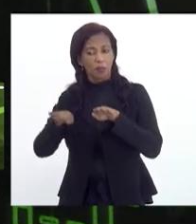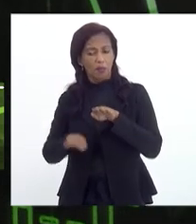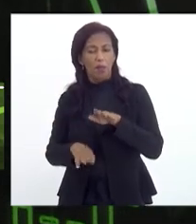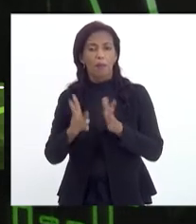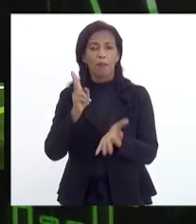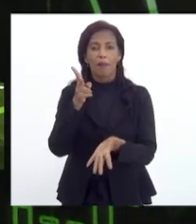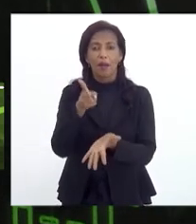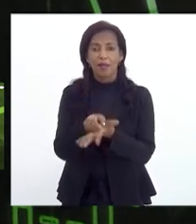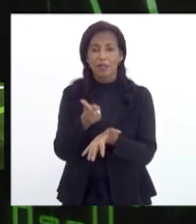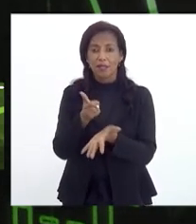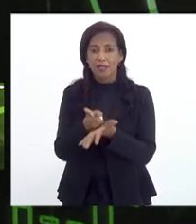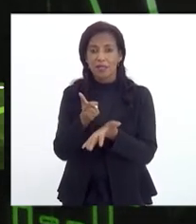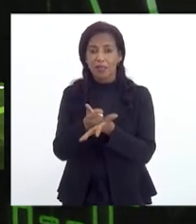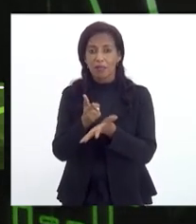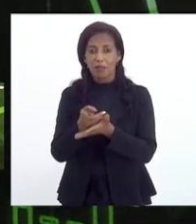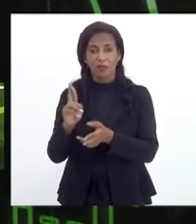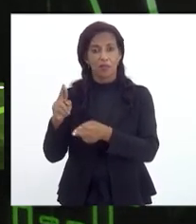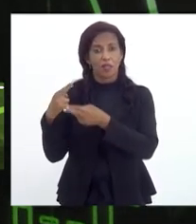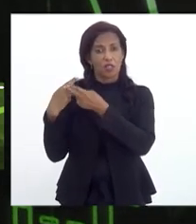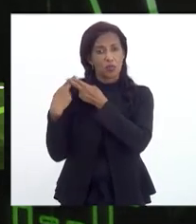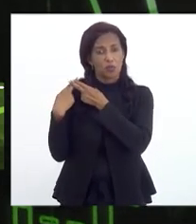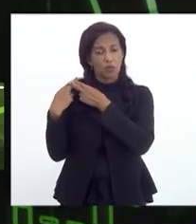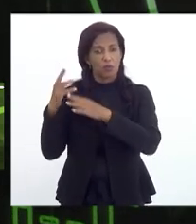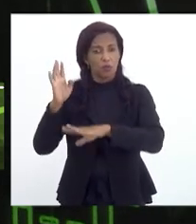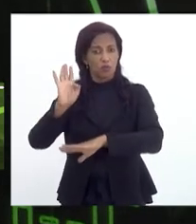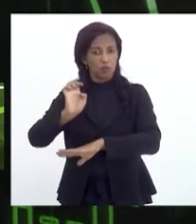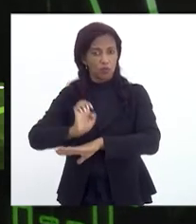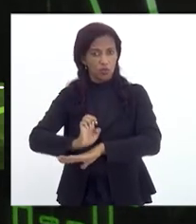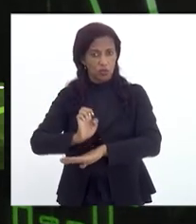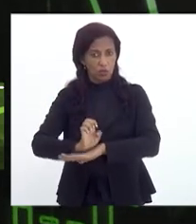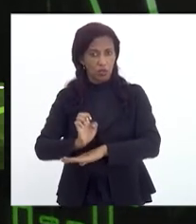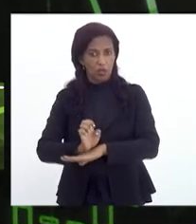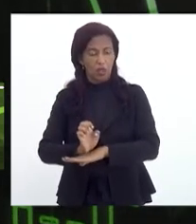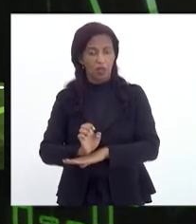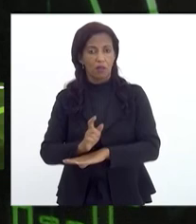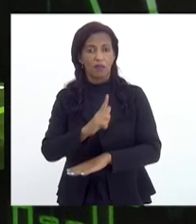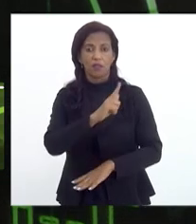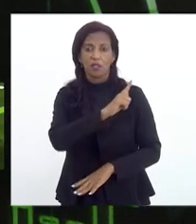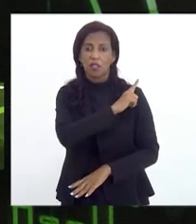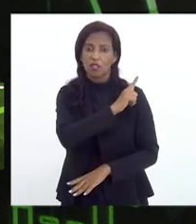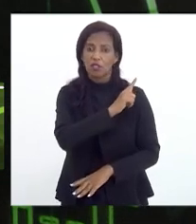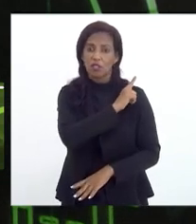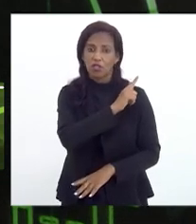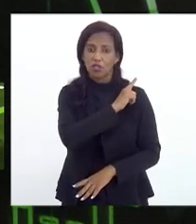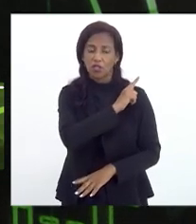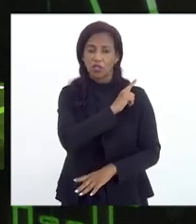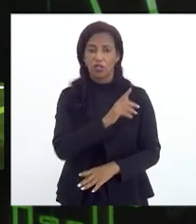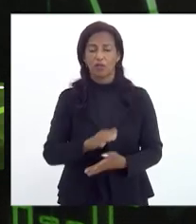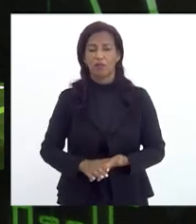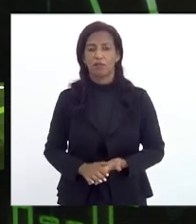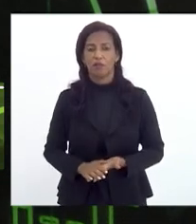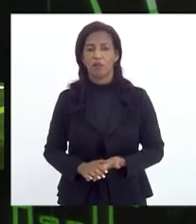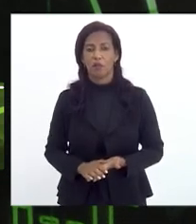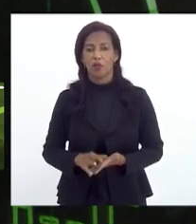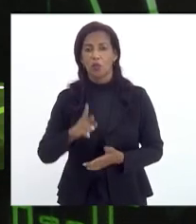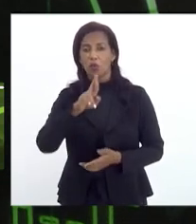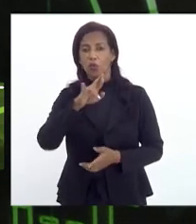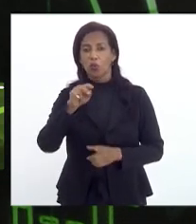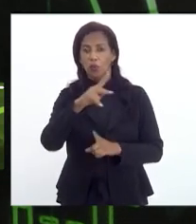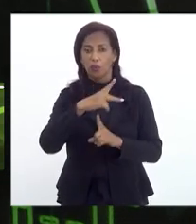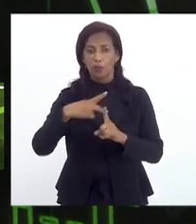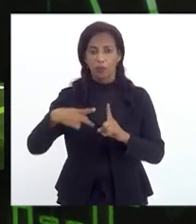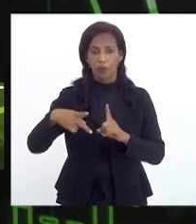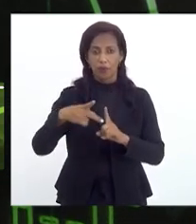será Responsabilidade Do Estado Fazer a gestão Do Aportar recursos No Rio Previdência